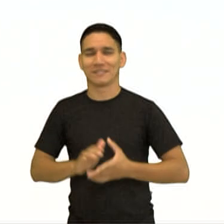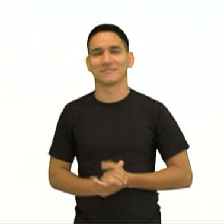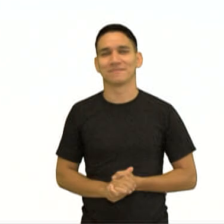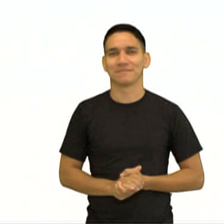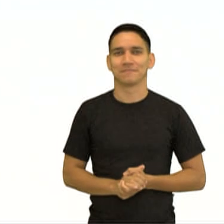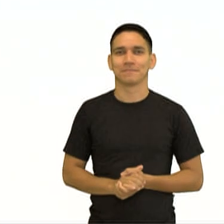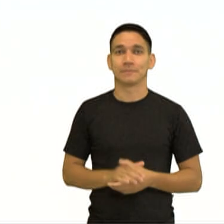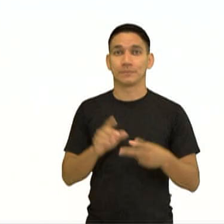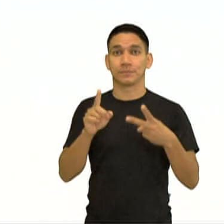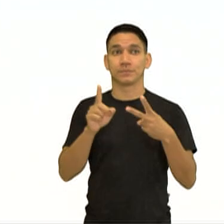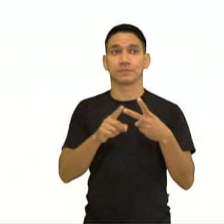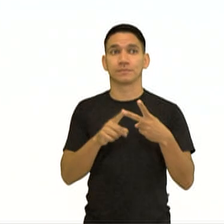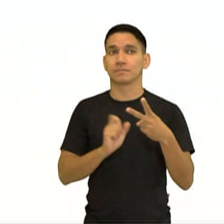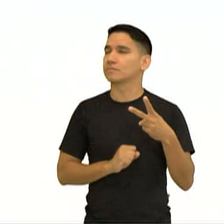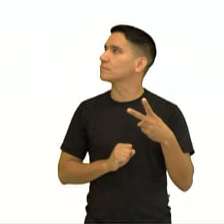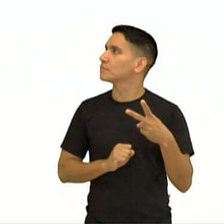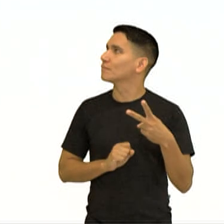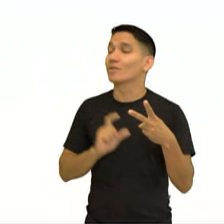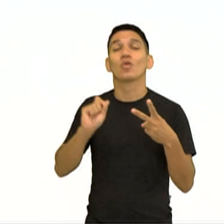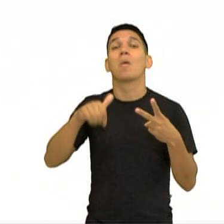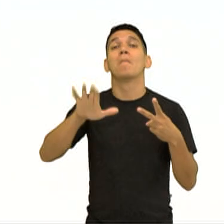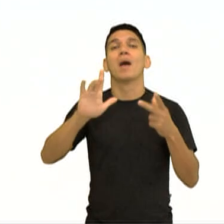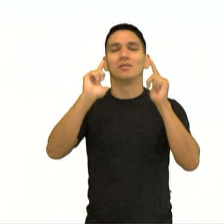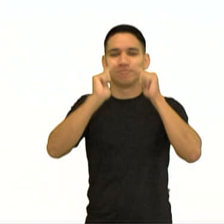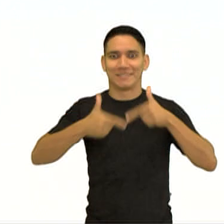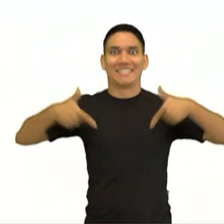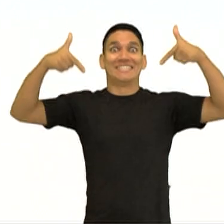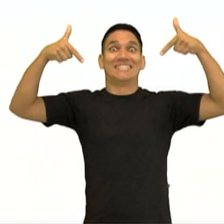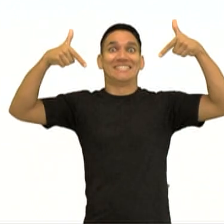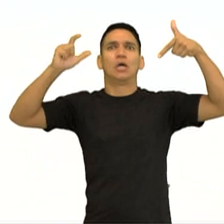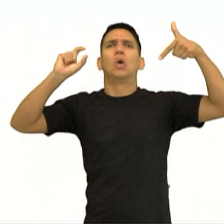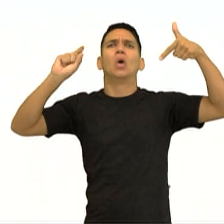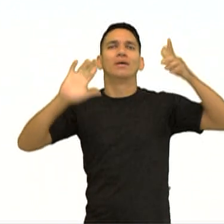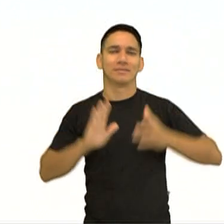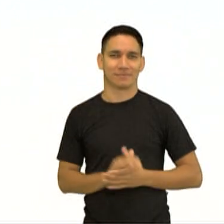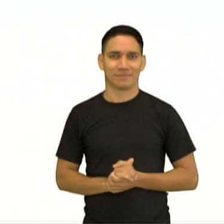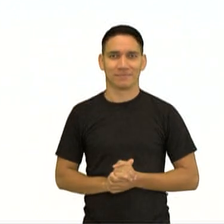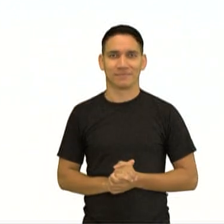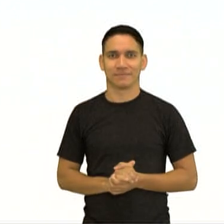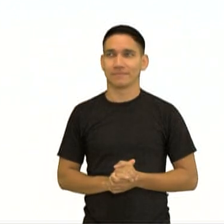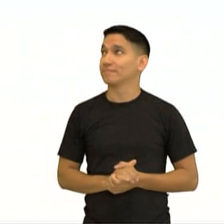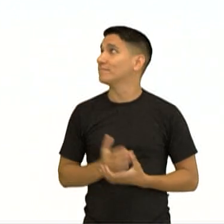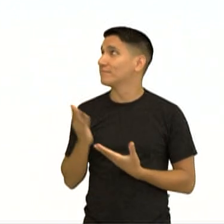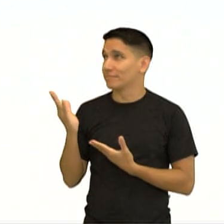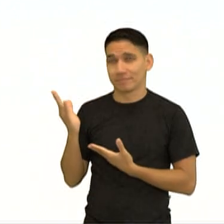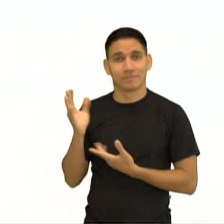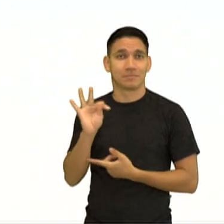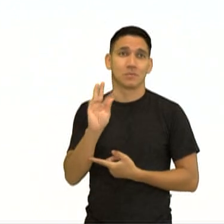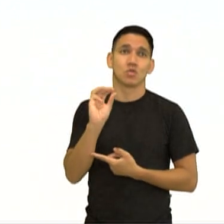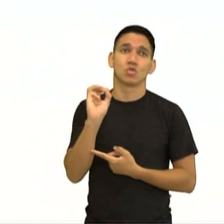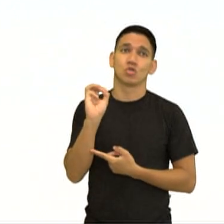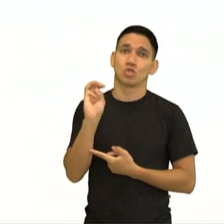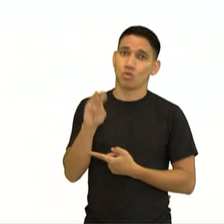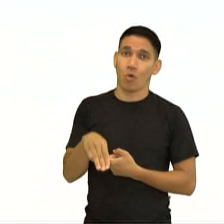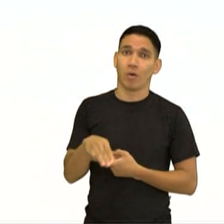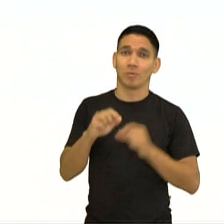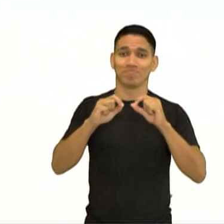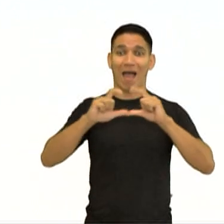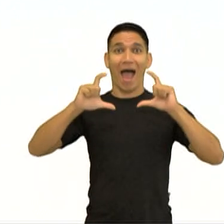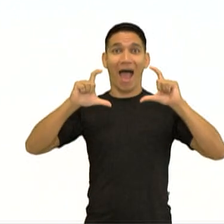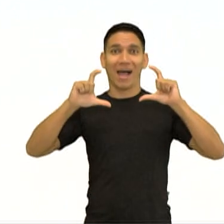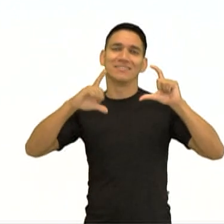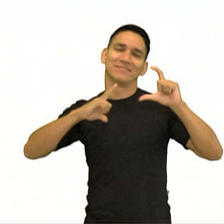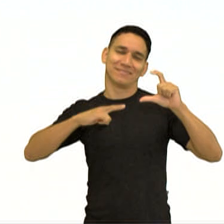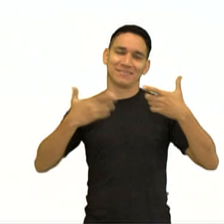the biggest smile? Quem tem o sorriso maior? Né? Biggest. Tom, né? Ele tem o sorrisão